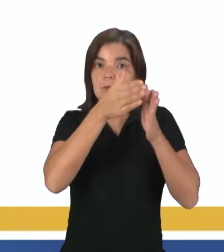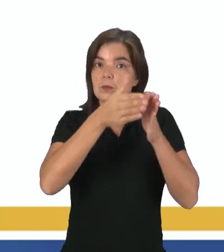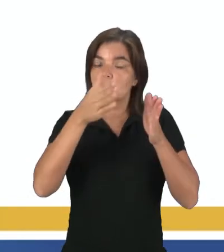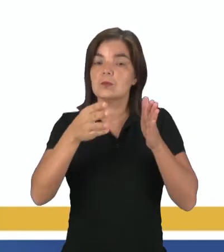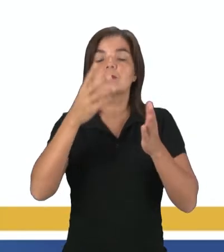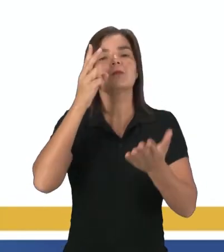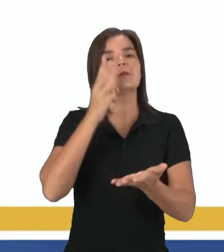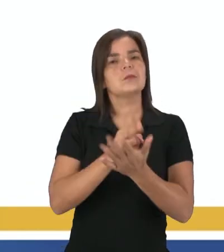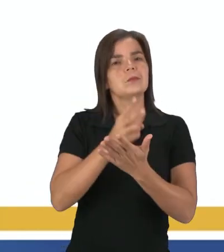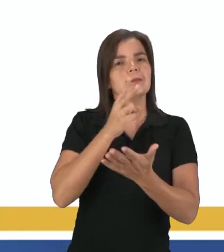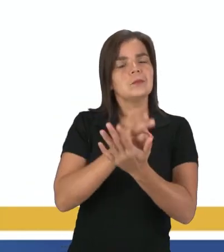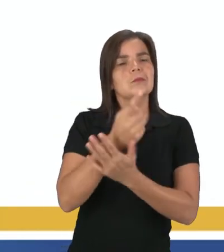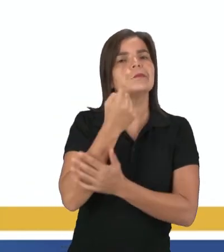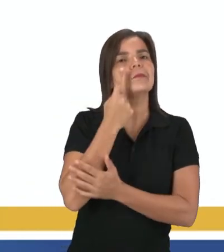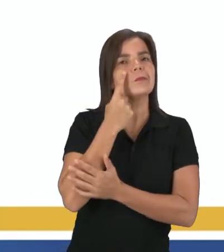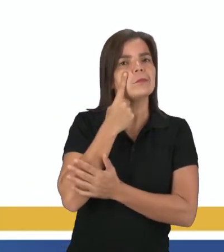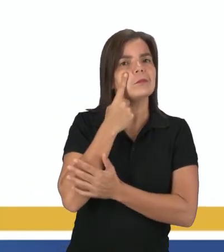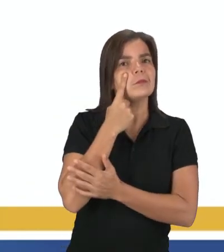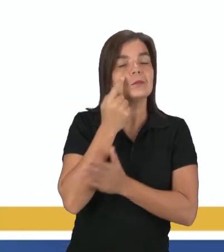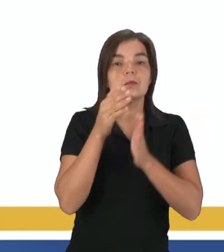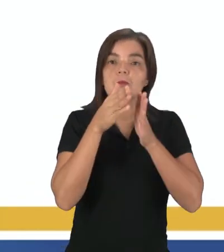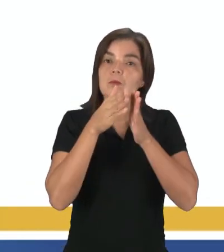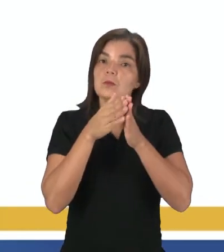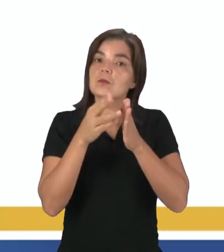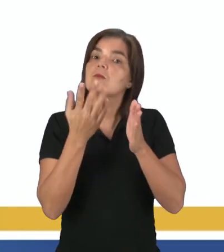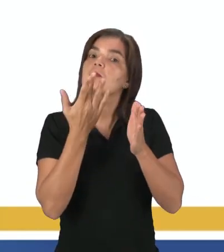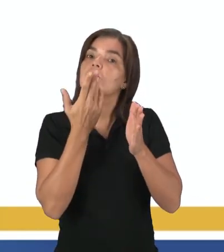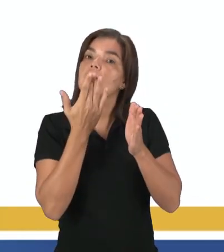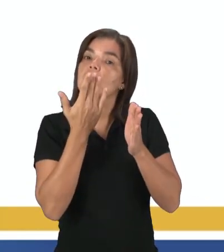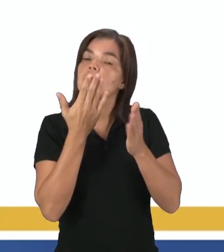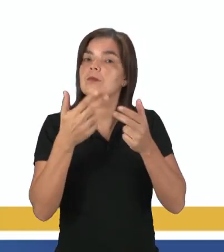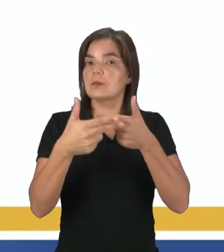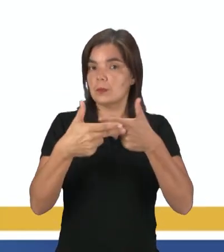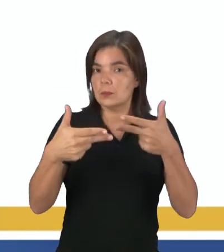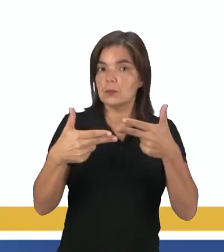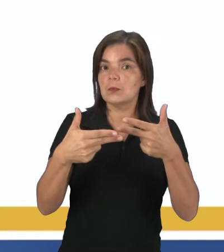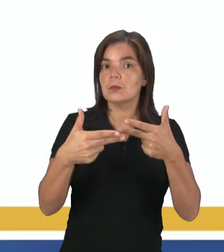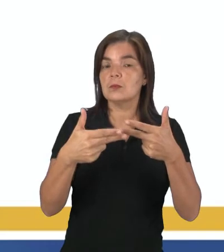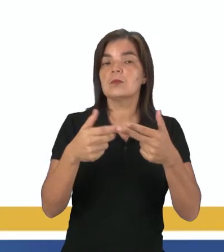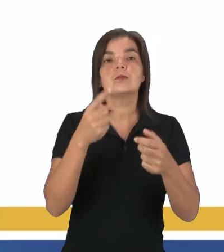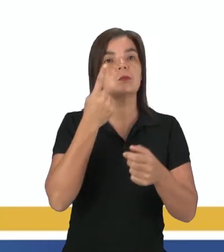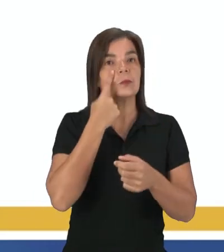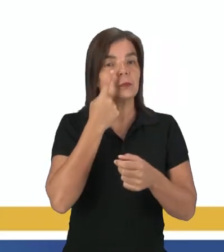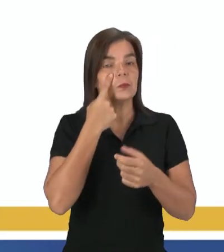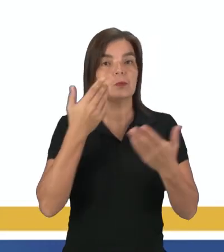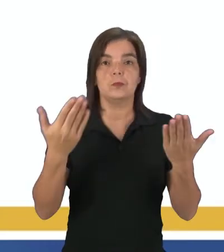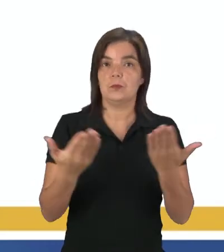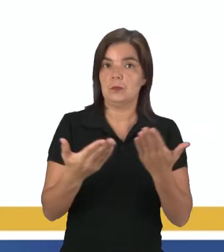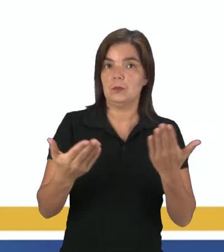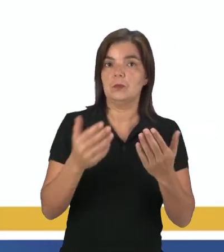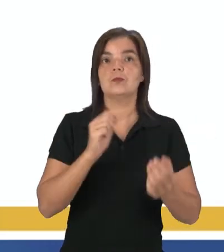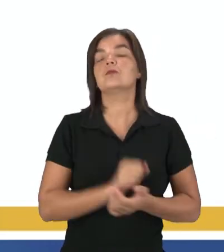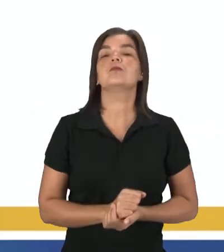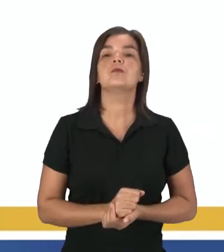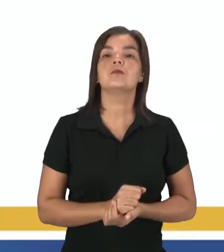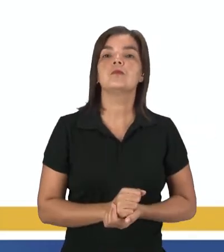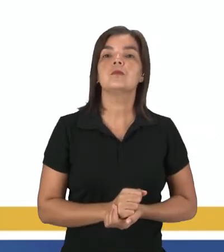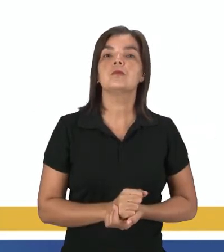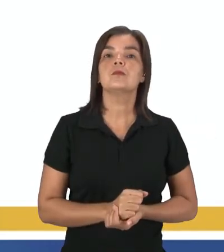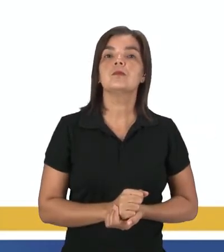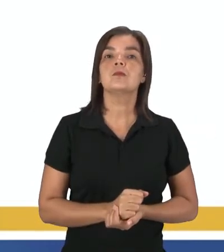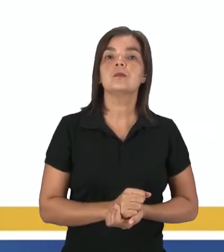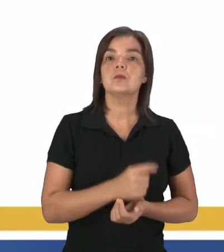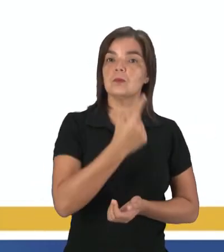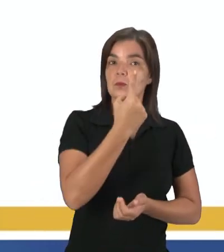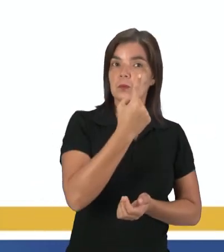que todas as vezes nós estamos destacando alguma parte. Observe aí que agora vai ficar destacado